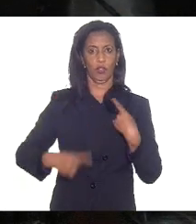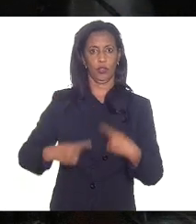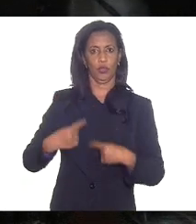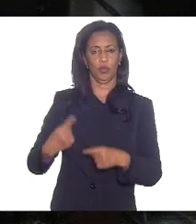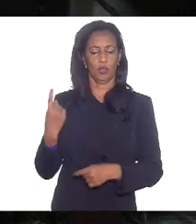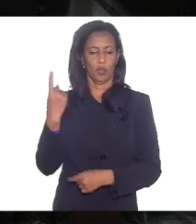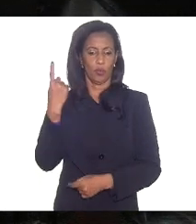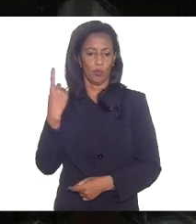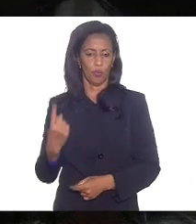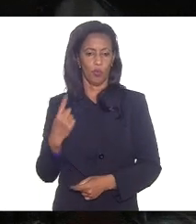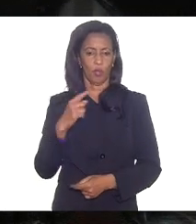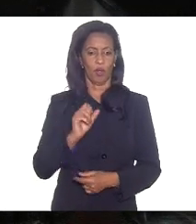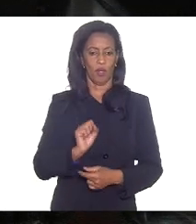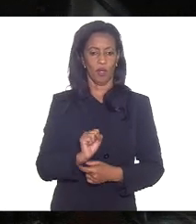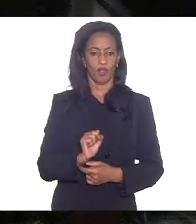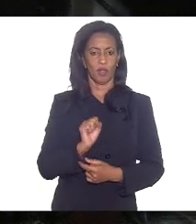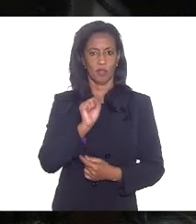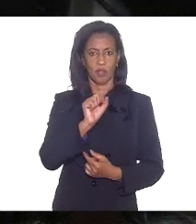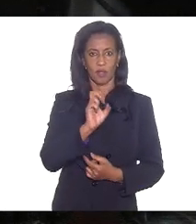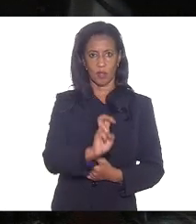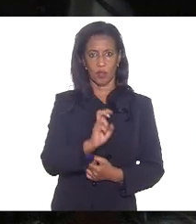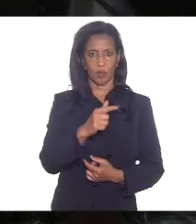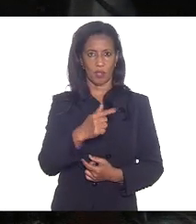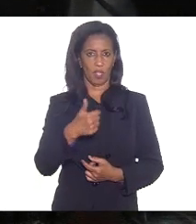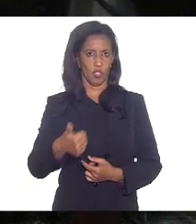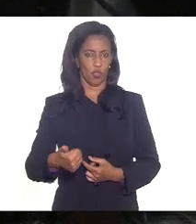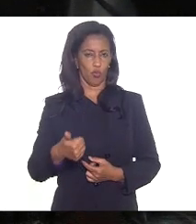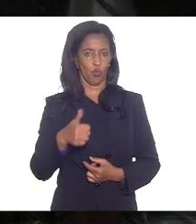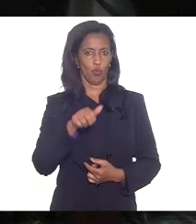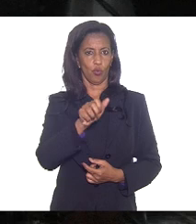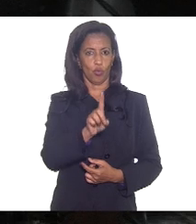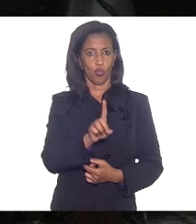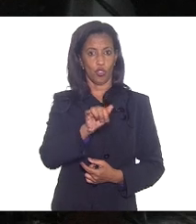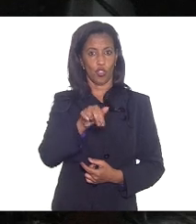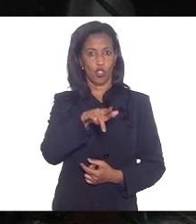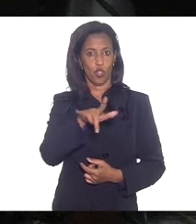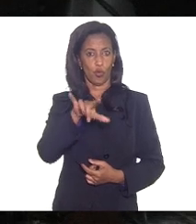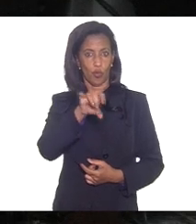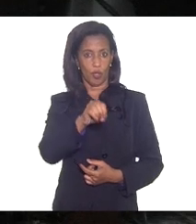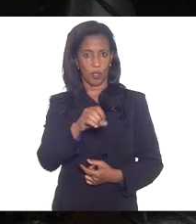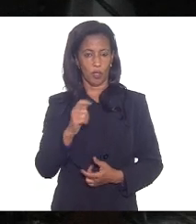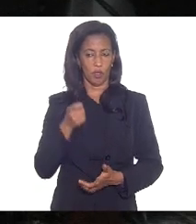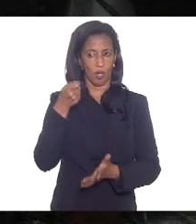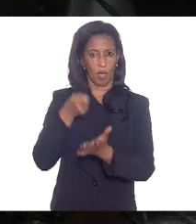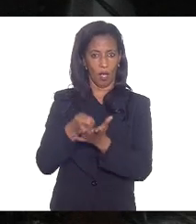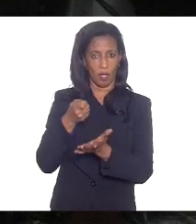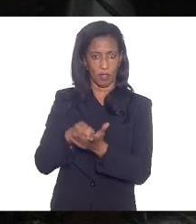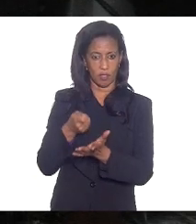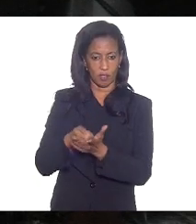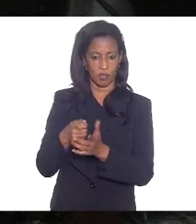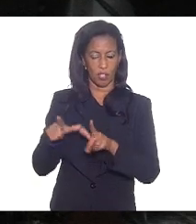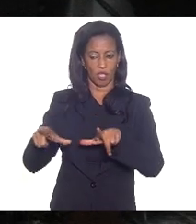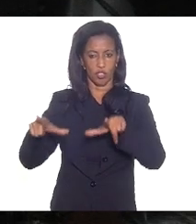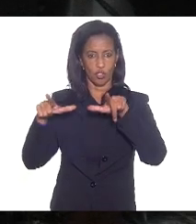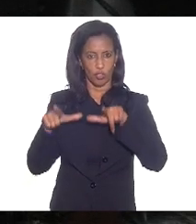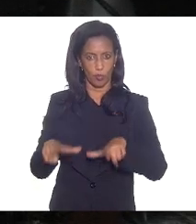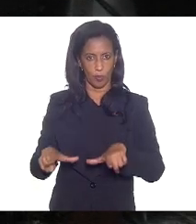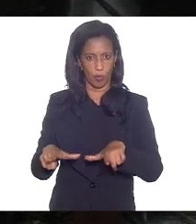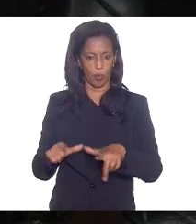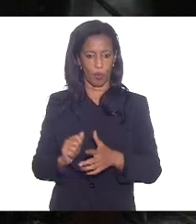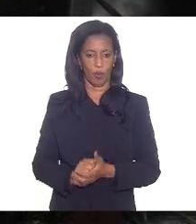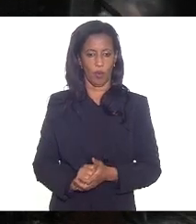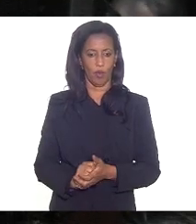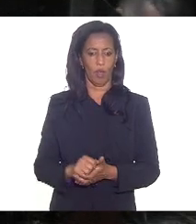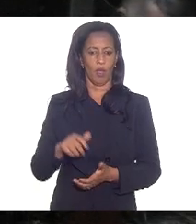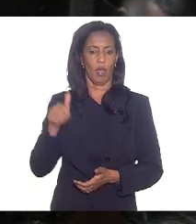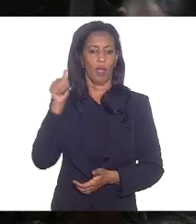projeto de resolução 578-2021. De autoria do deputado Dionísio Lins, concede medalha Tiradentes, respectivo diploma, à